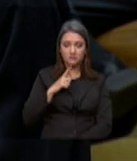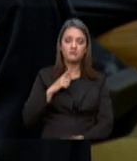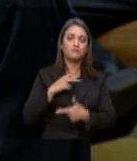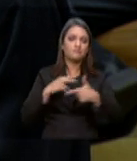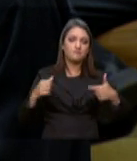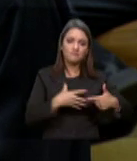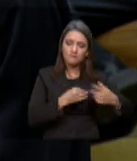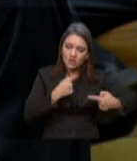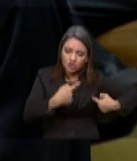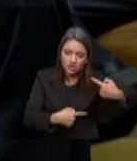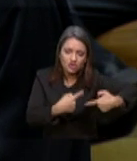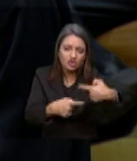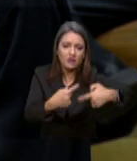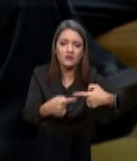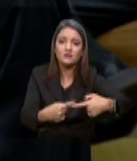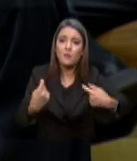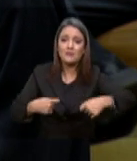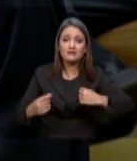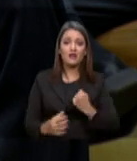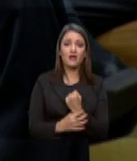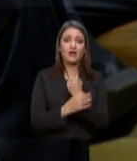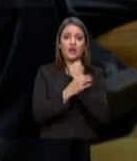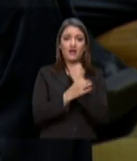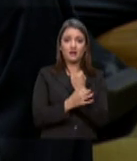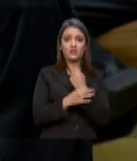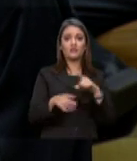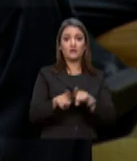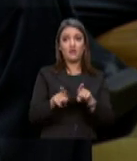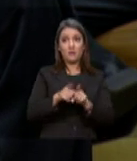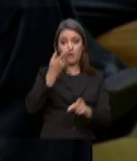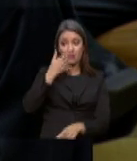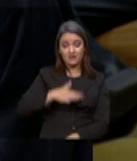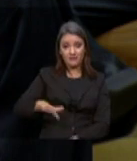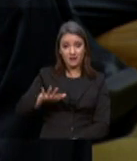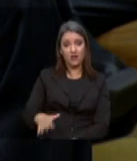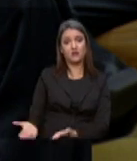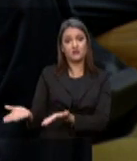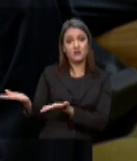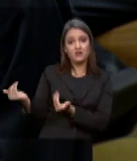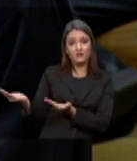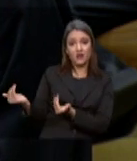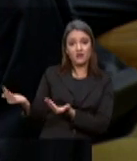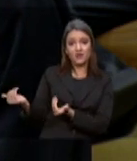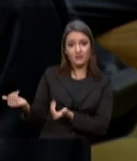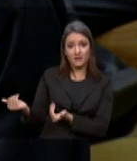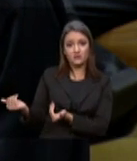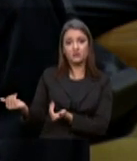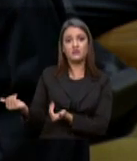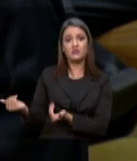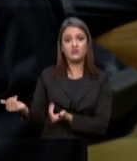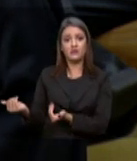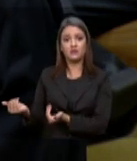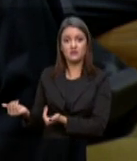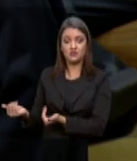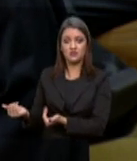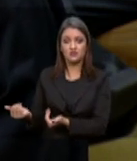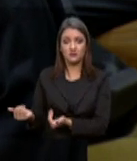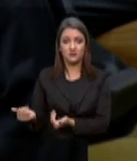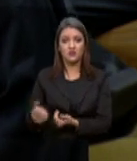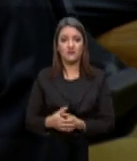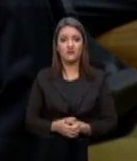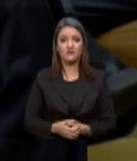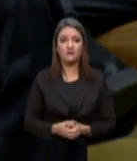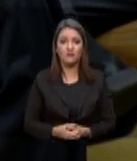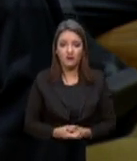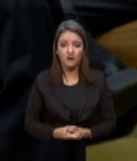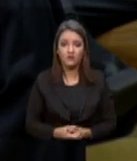intergeracional. É preciso que seja garantido também às crianças e aos jovens, e àqueles que ainda virão, um patamar